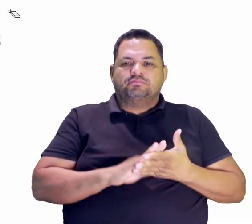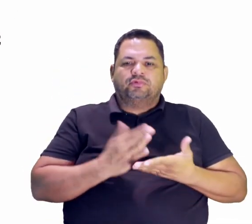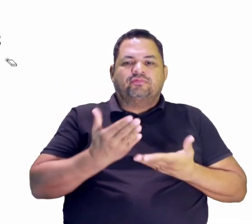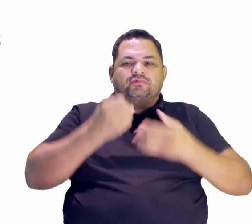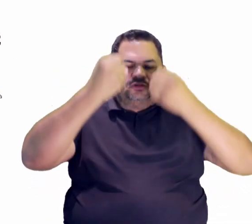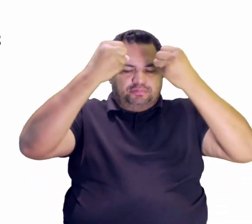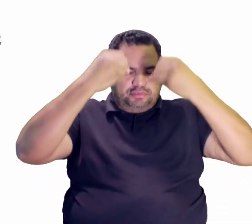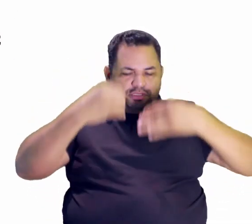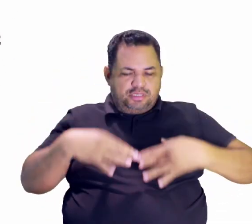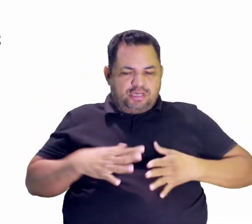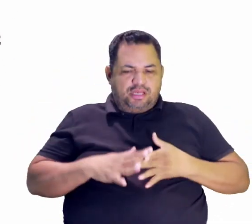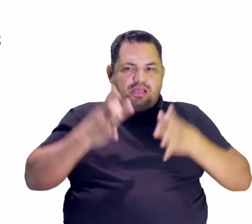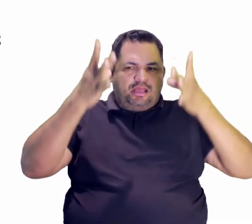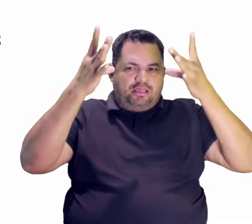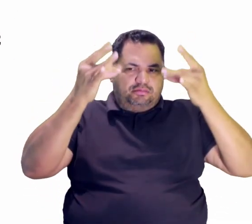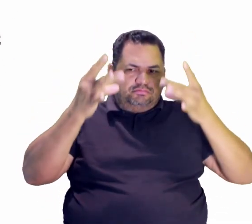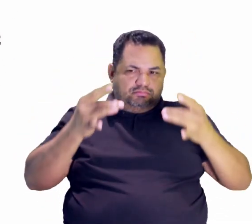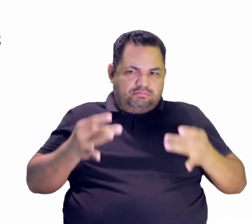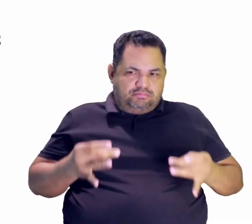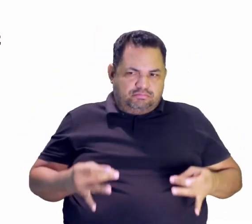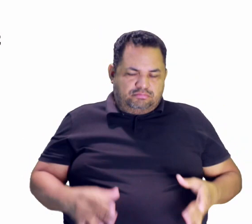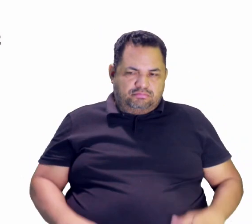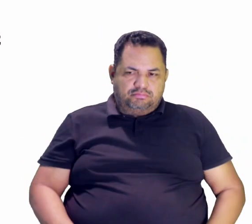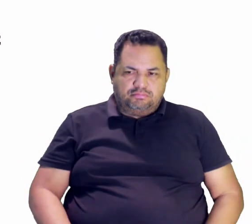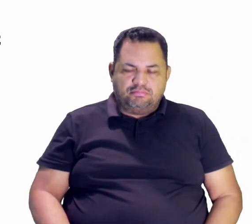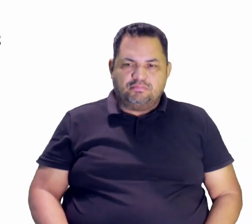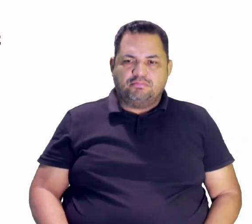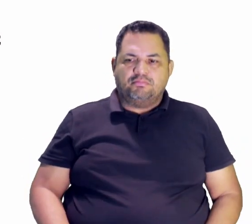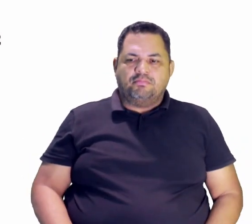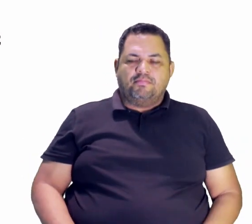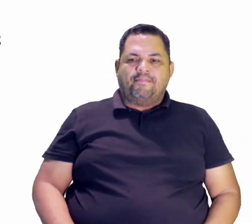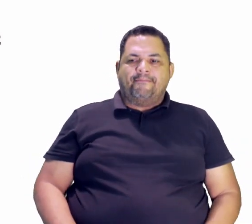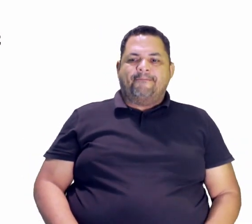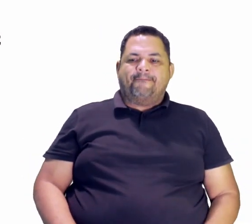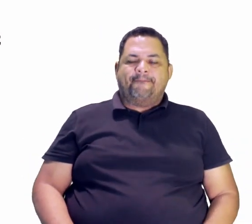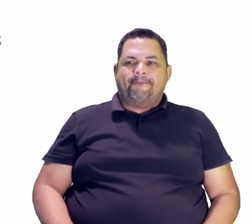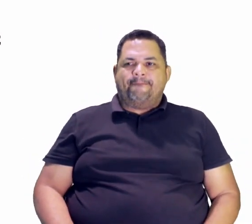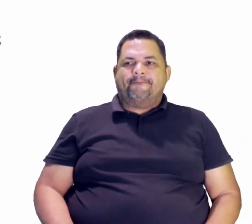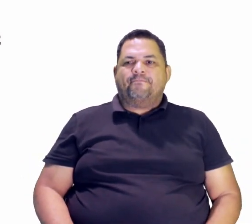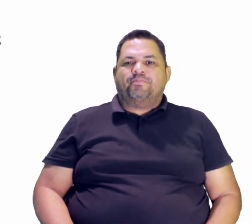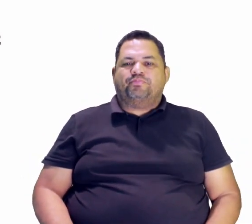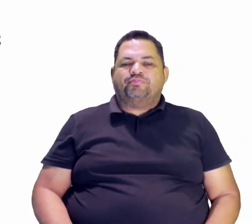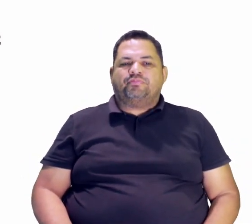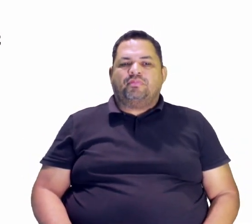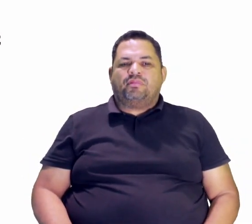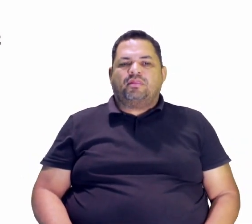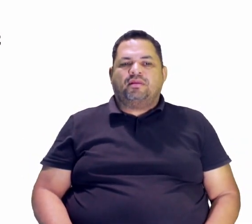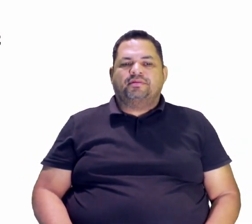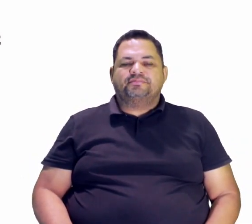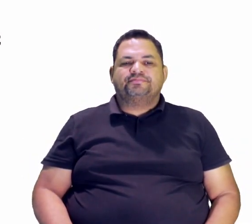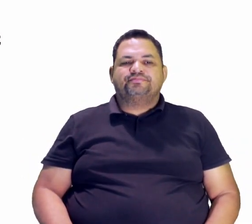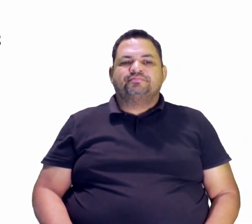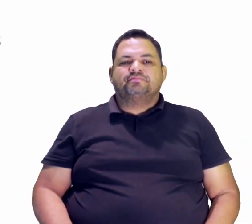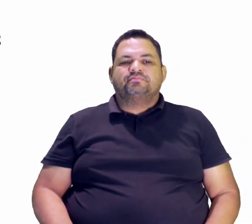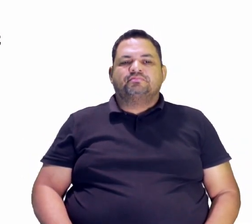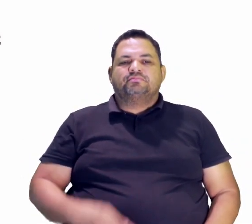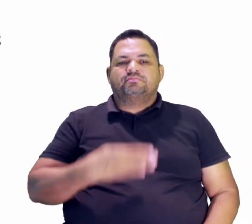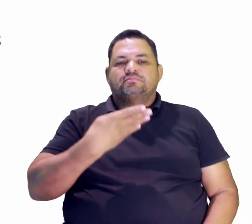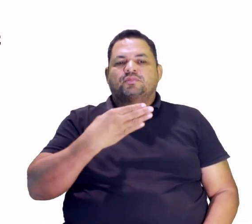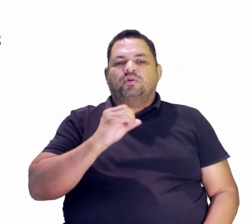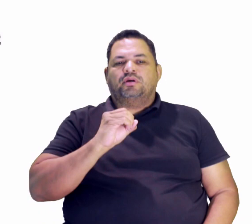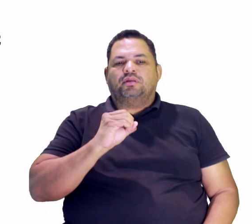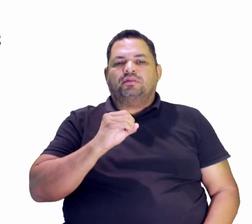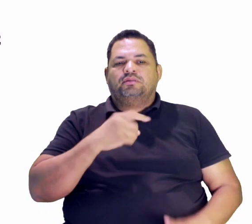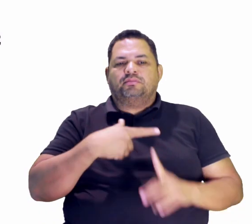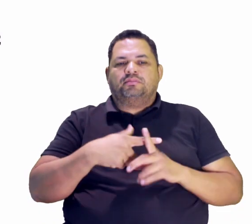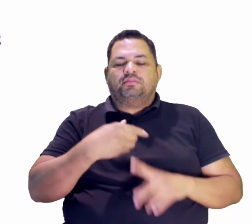não tem problema nenhum. Nem todo mundo vai lembrar disso, vai saber como resolver, né? Então, olha bem, 40 e 30,